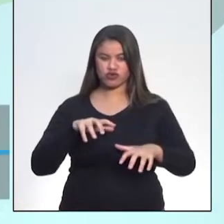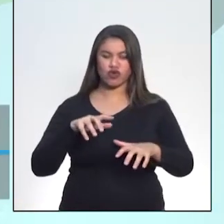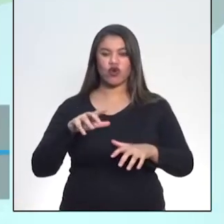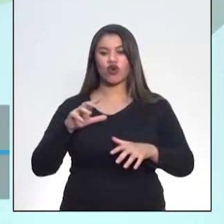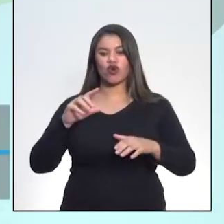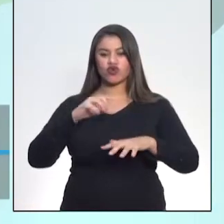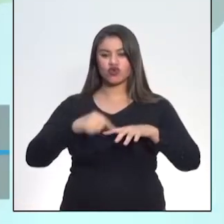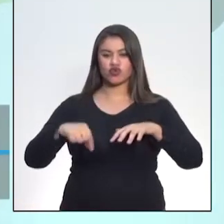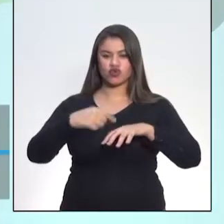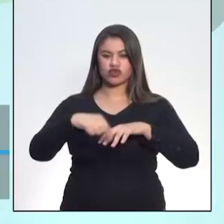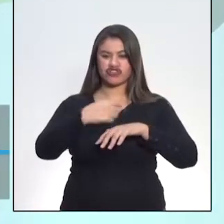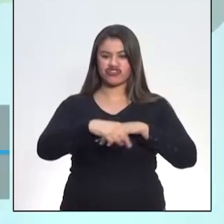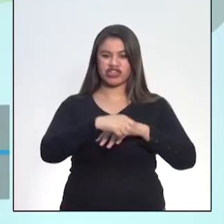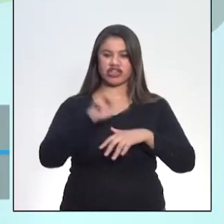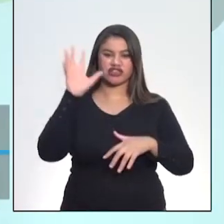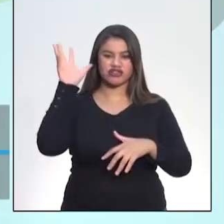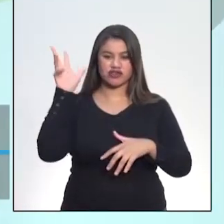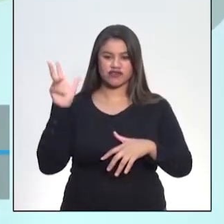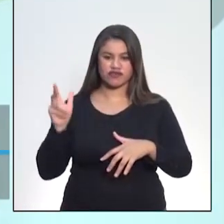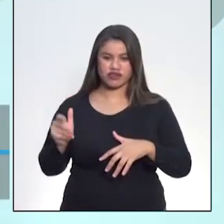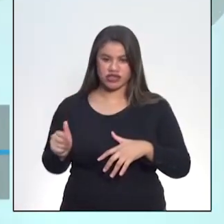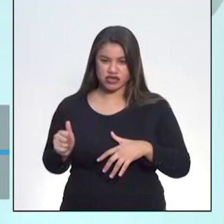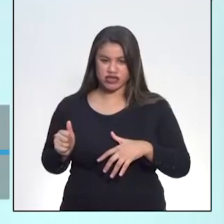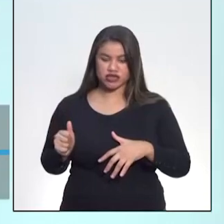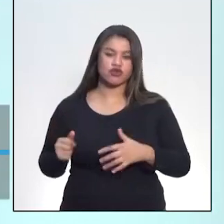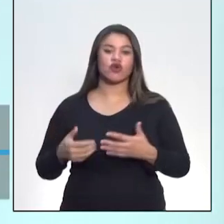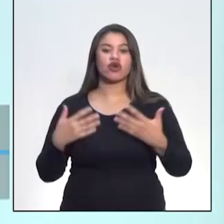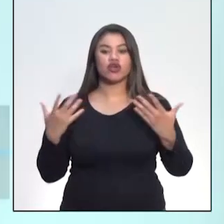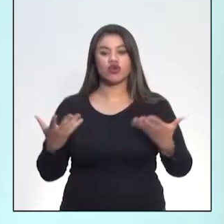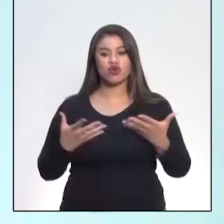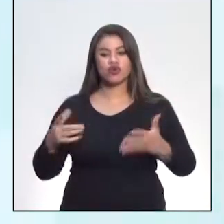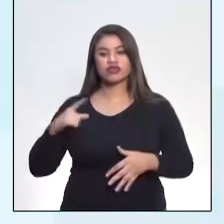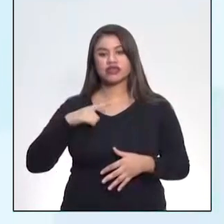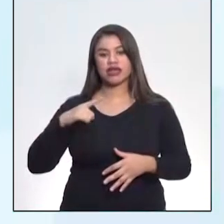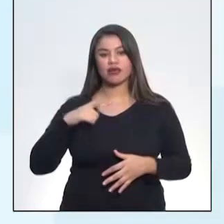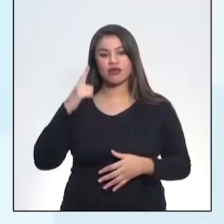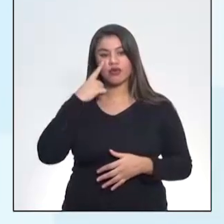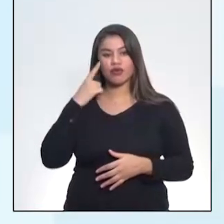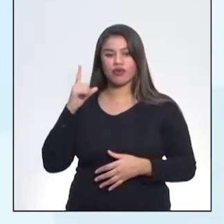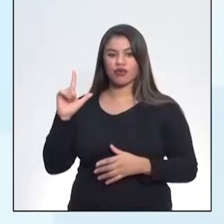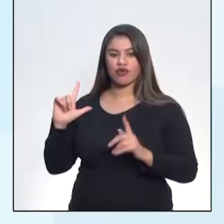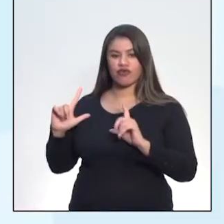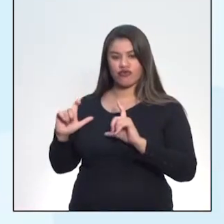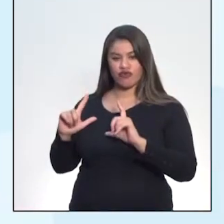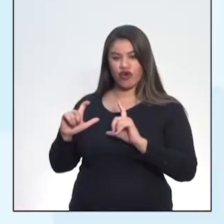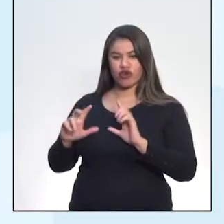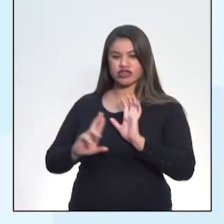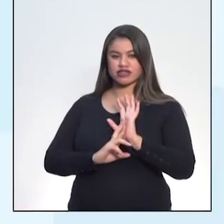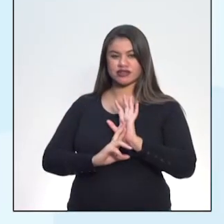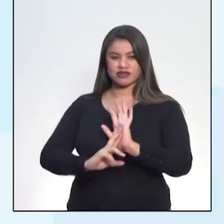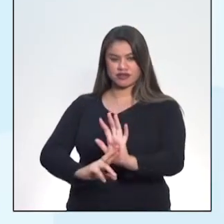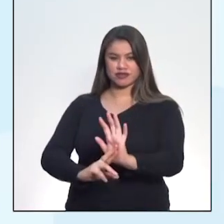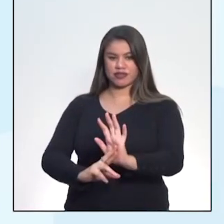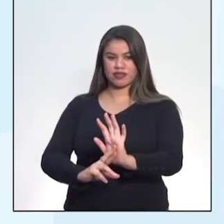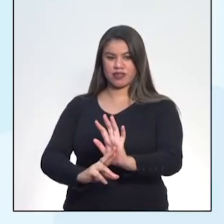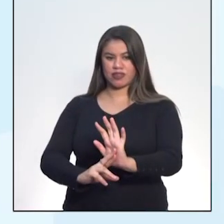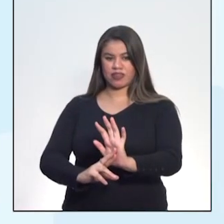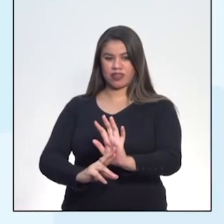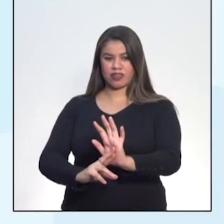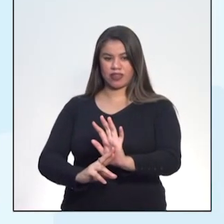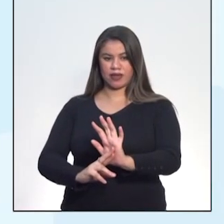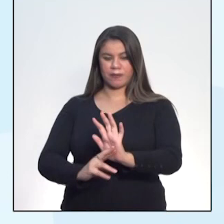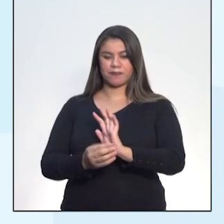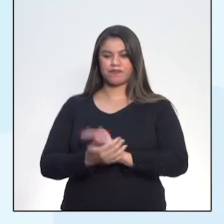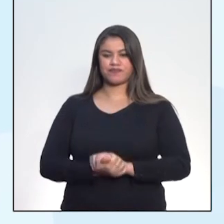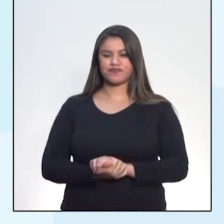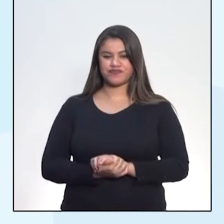africano. E para ilustrar isso, nós temos uma imagem muito representativa. Essa imagem aparece